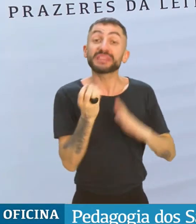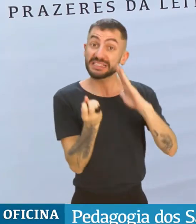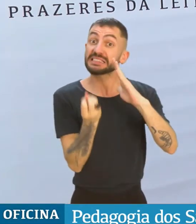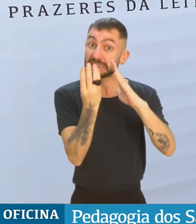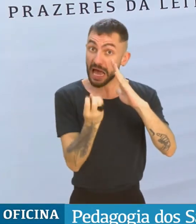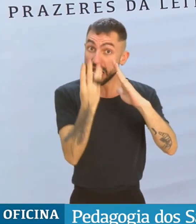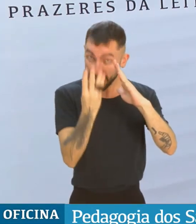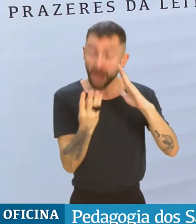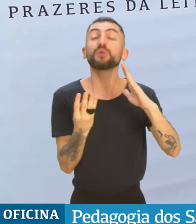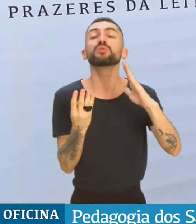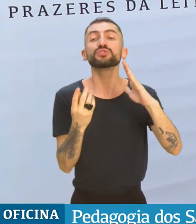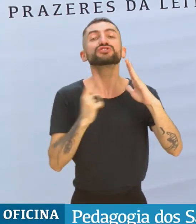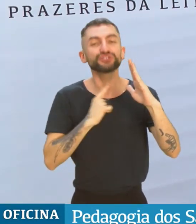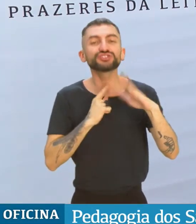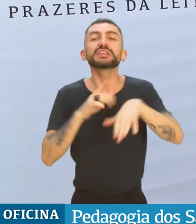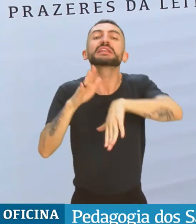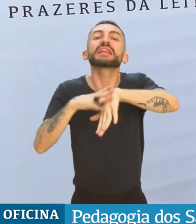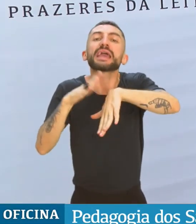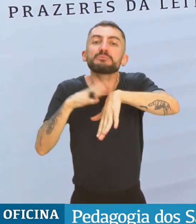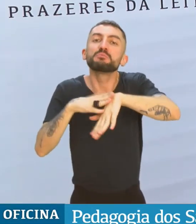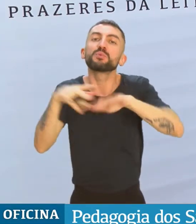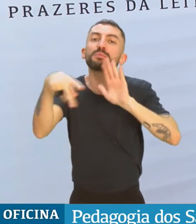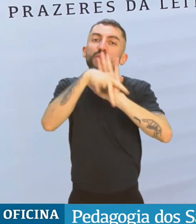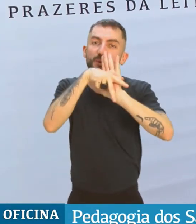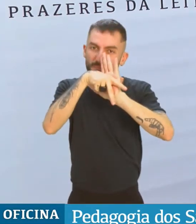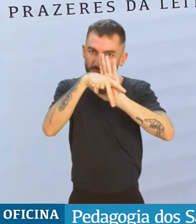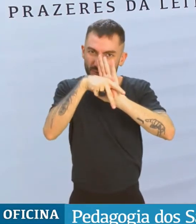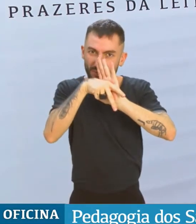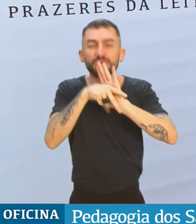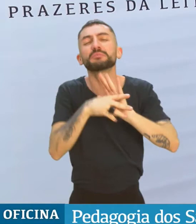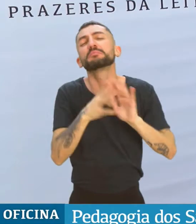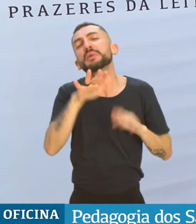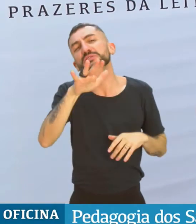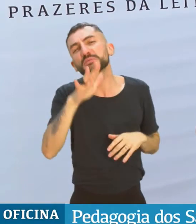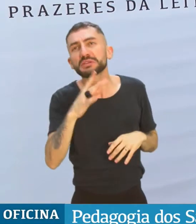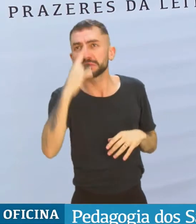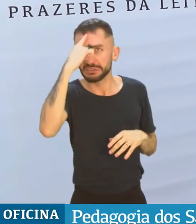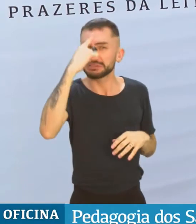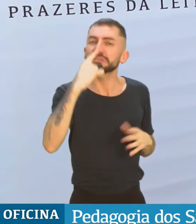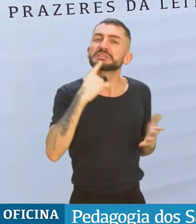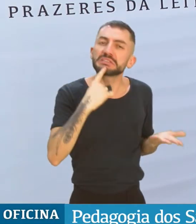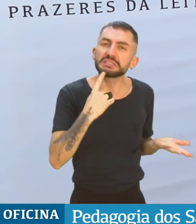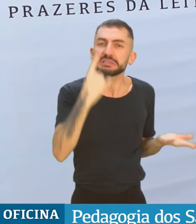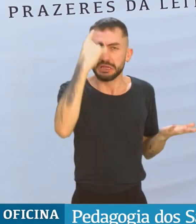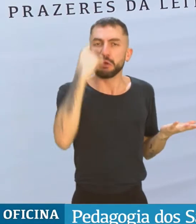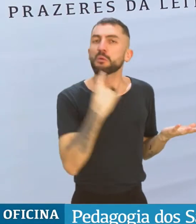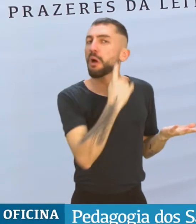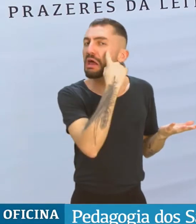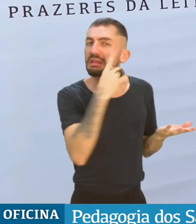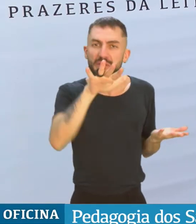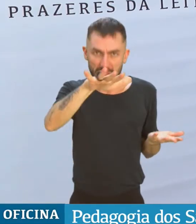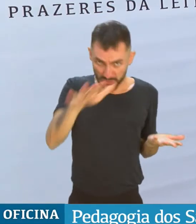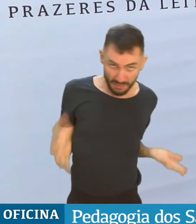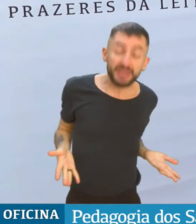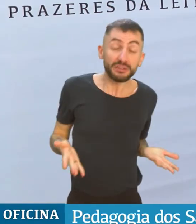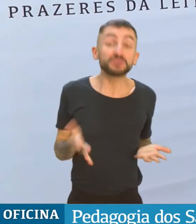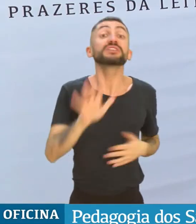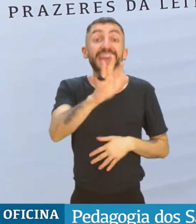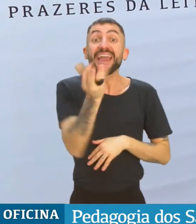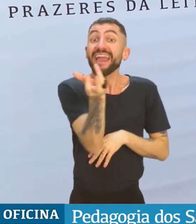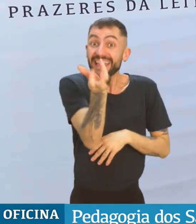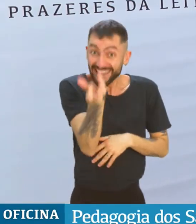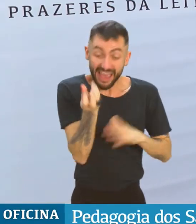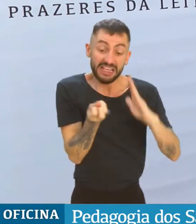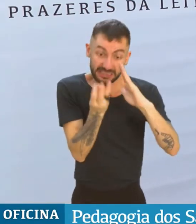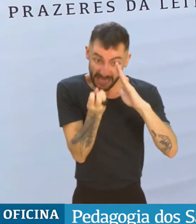sarau, você já tem ali um tempo para você fazer um sarau de 35, 45 minutos. Que para começar um sarau é um tempo